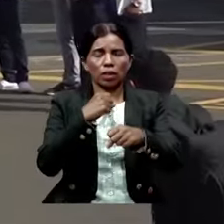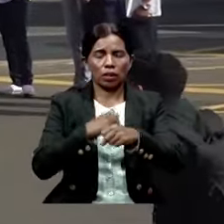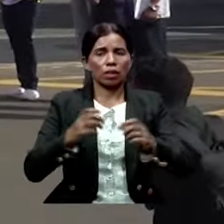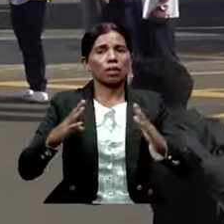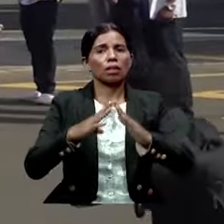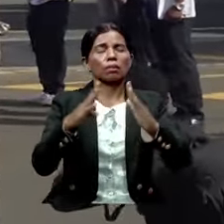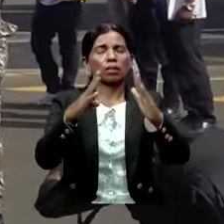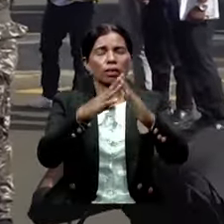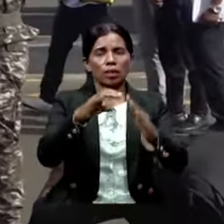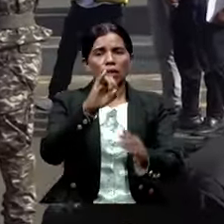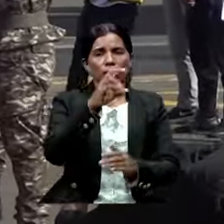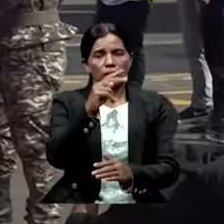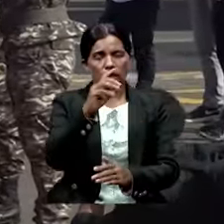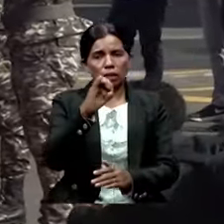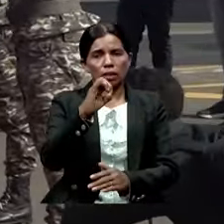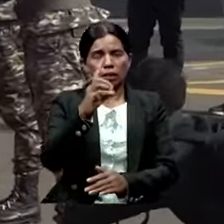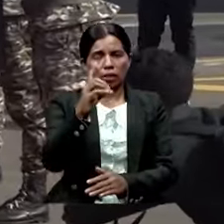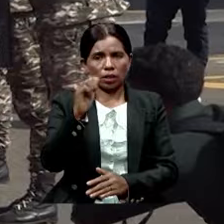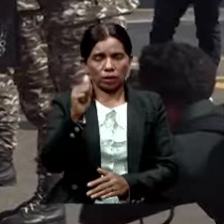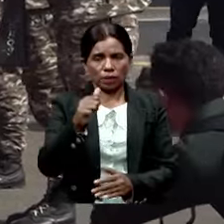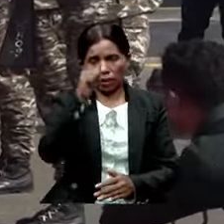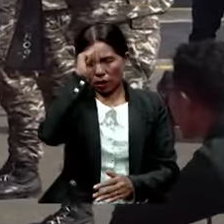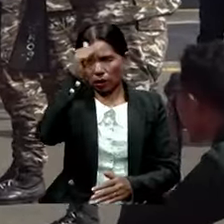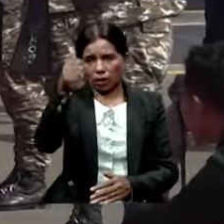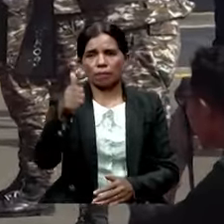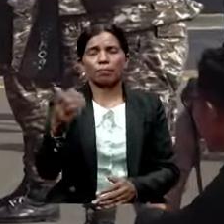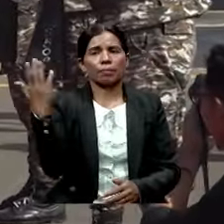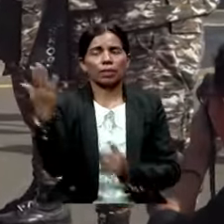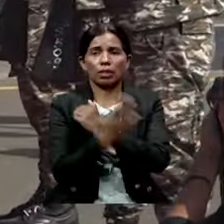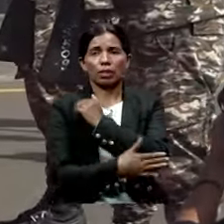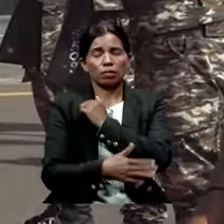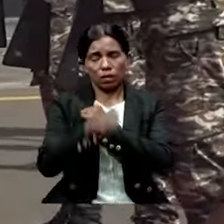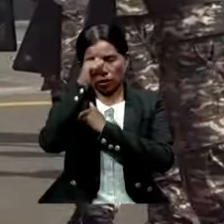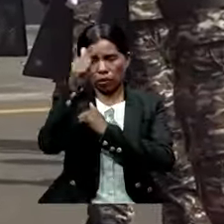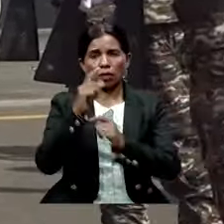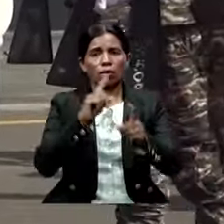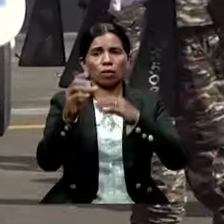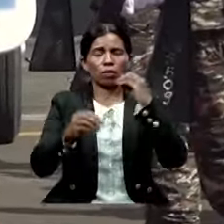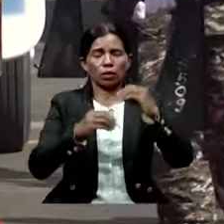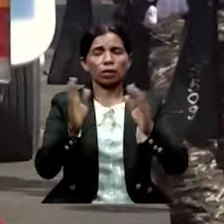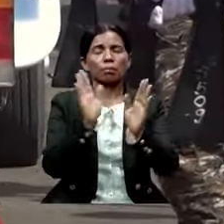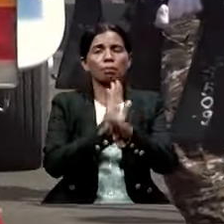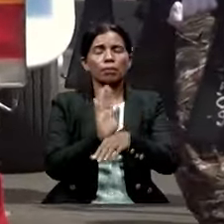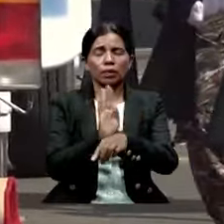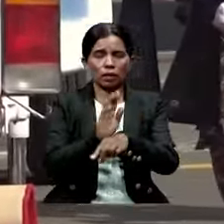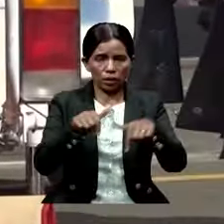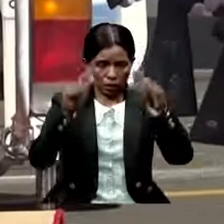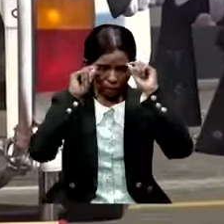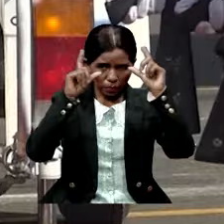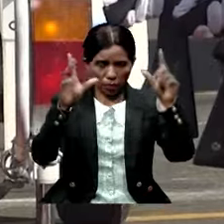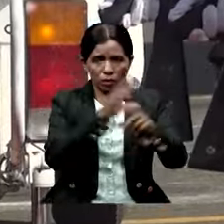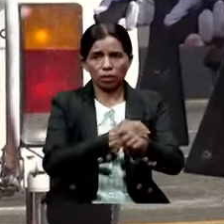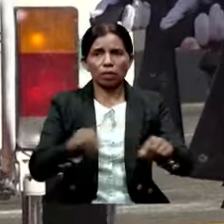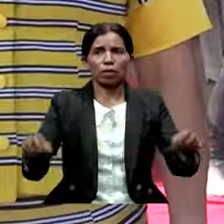Índia, New Delhi. Durante a Índia, se festaram se colia com a negócio Síria e Timor-Leste, onde promove a relação